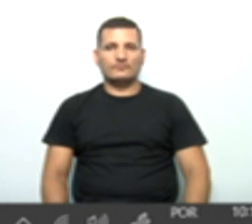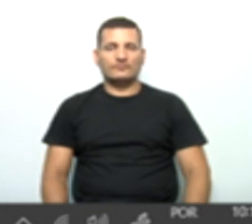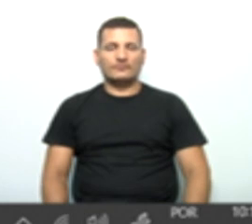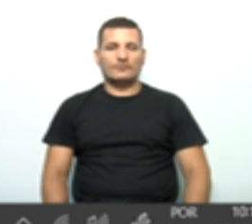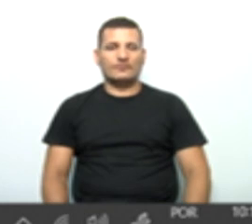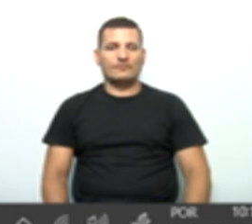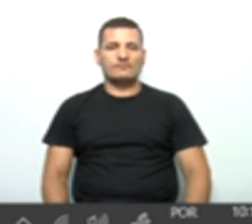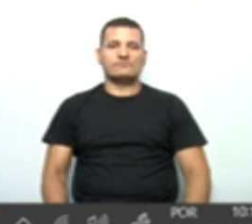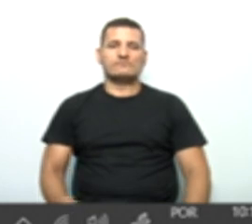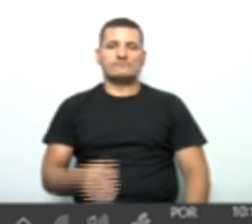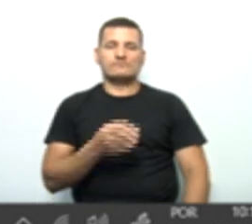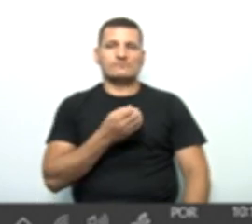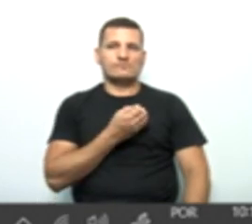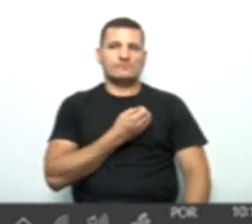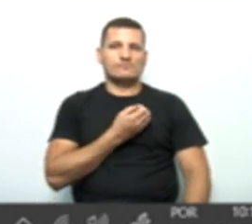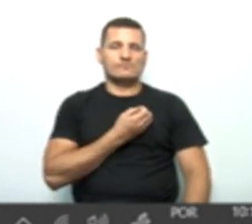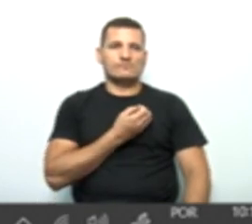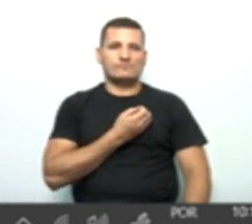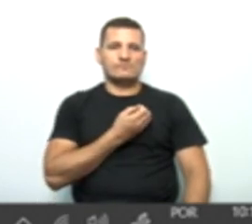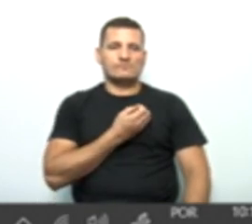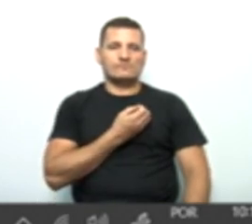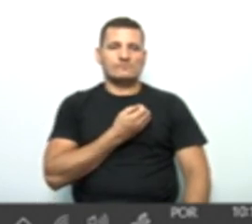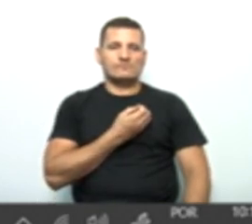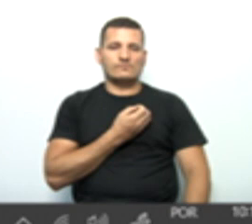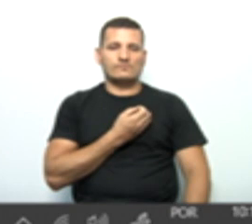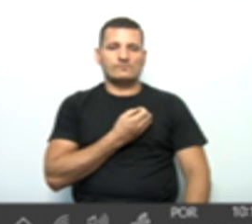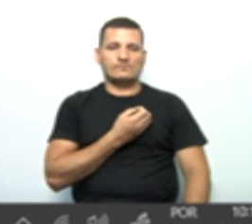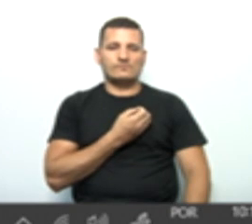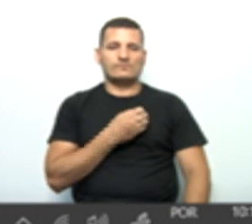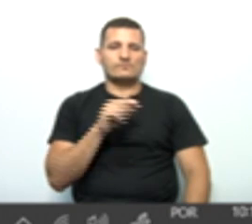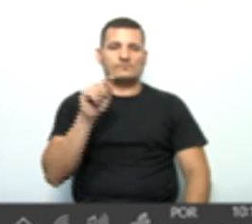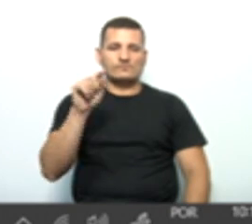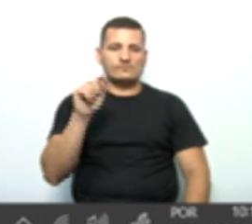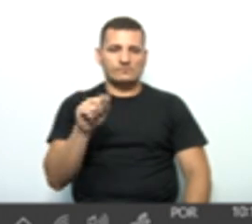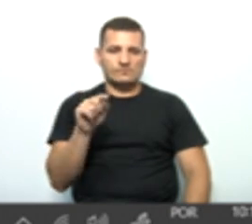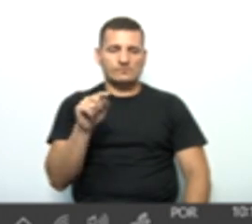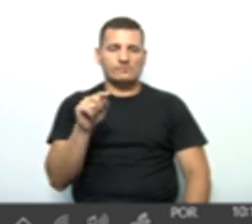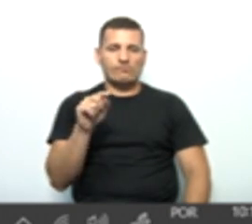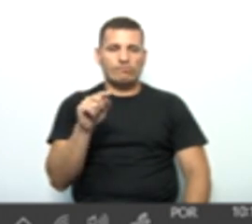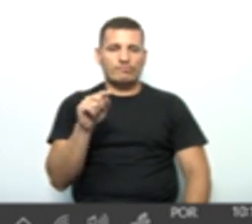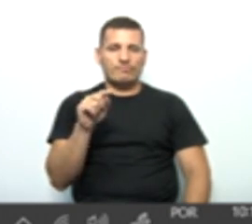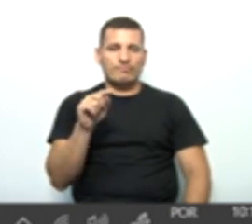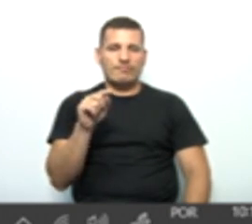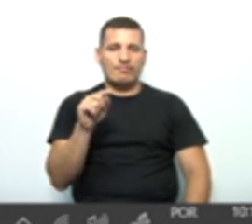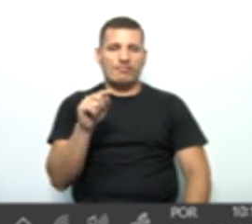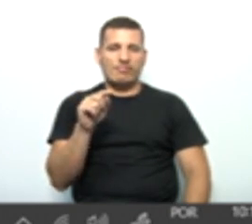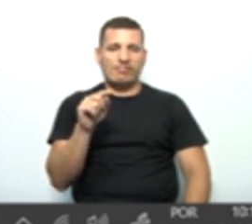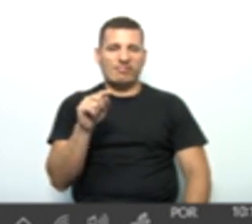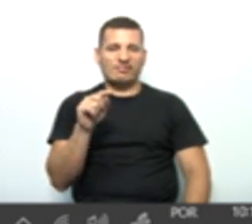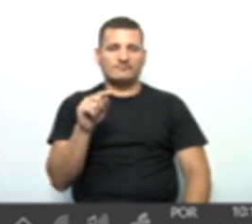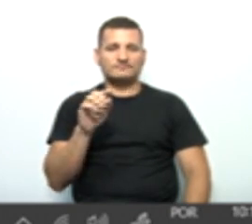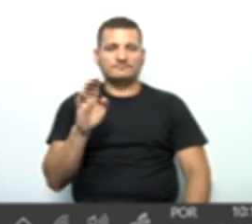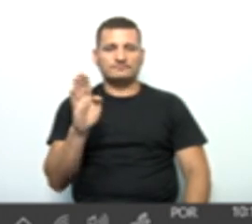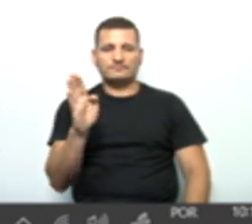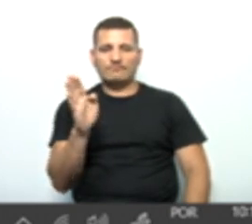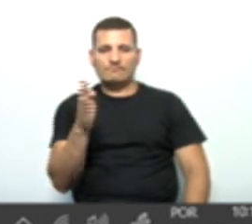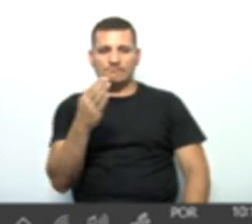99235 8898. Aí 2 pontos. Aí eu vou colocar aqui